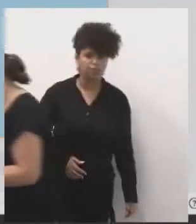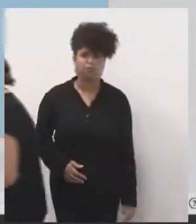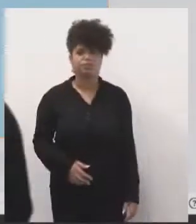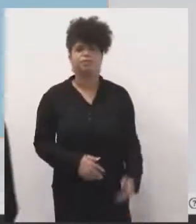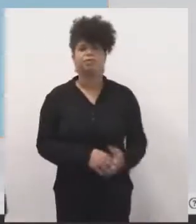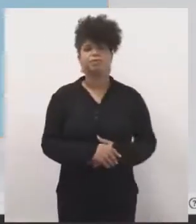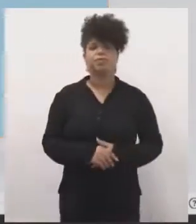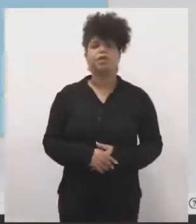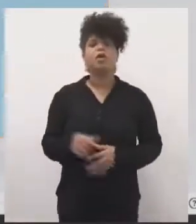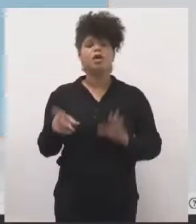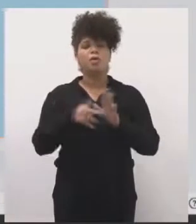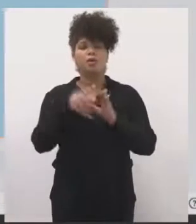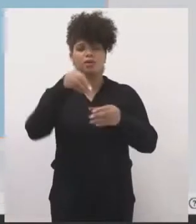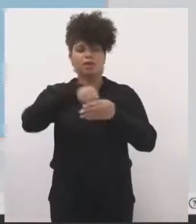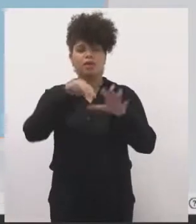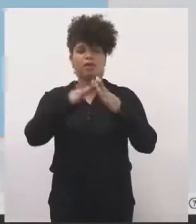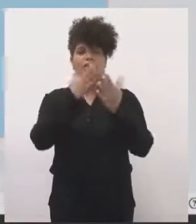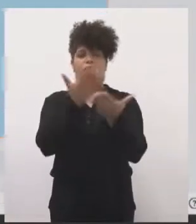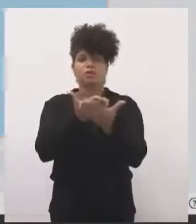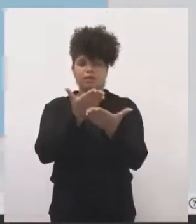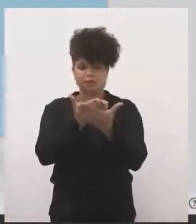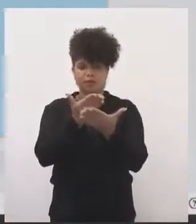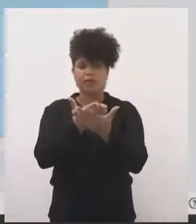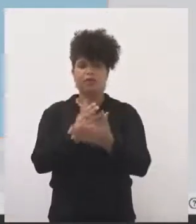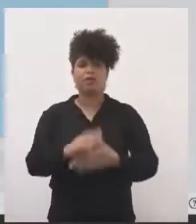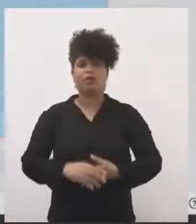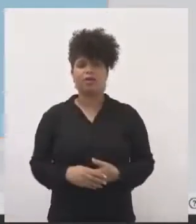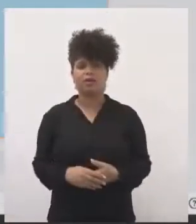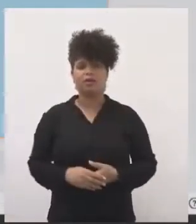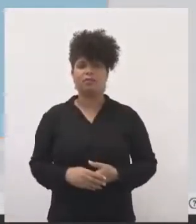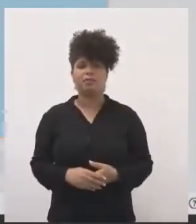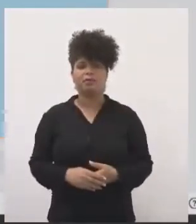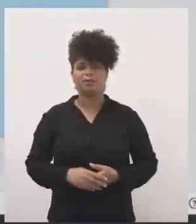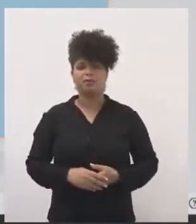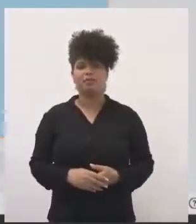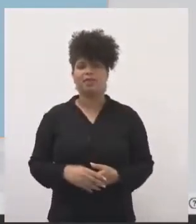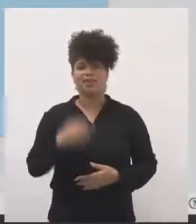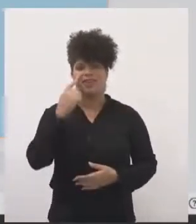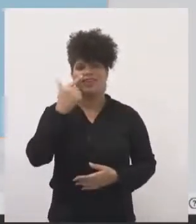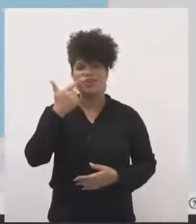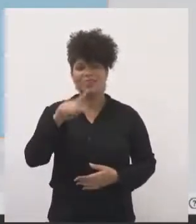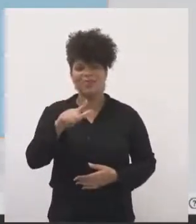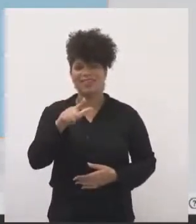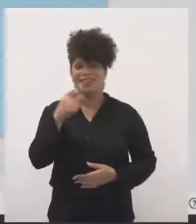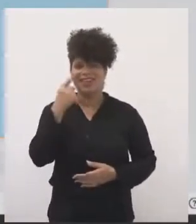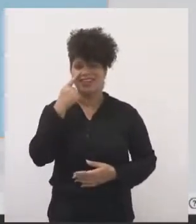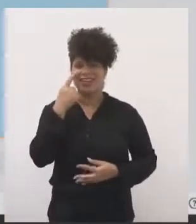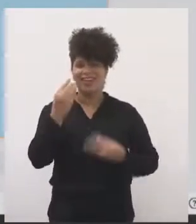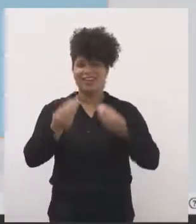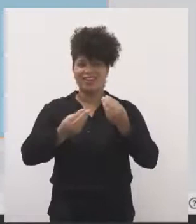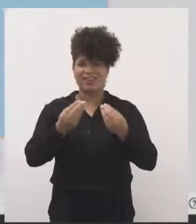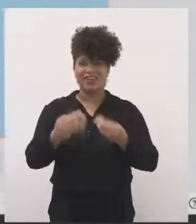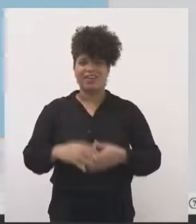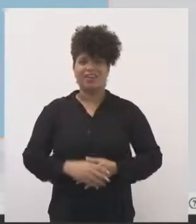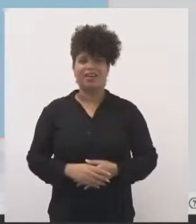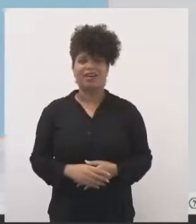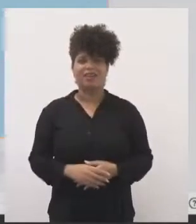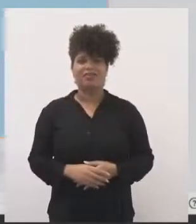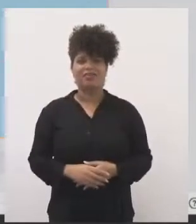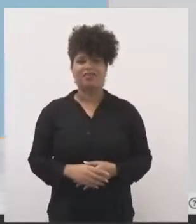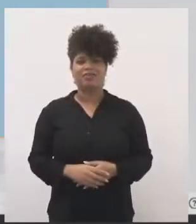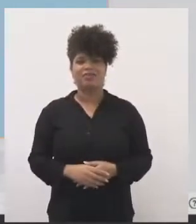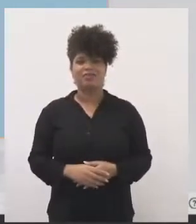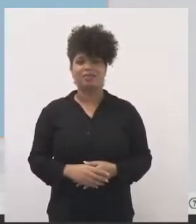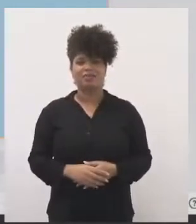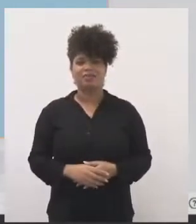foto da minha escola, dos meus vídeos. Caso eu grave algum vídeo, eu já posso fazer o upload desse vídeo. E agora, a Canva